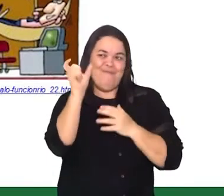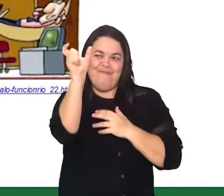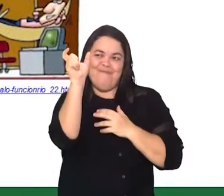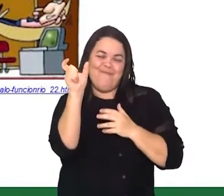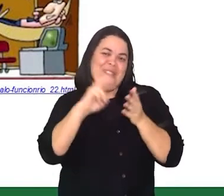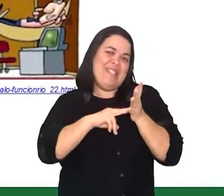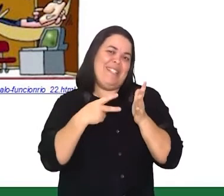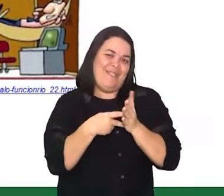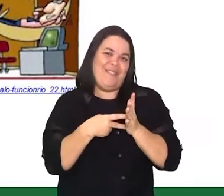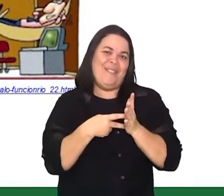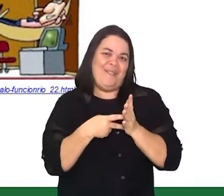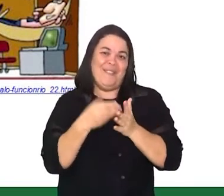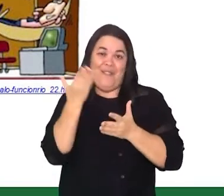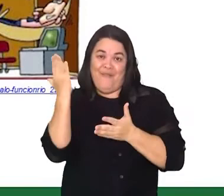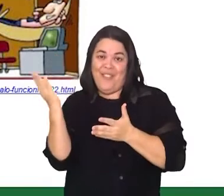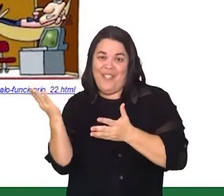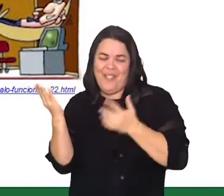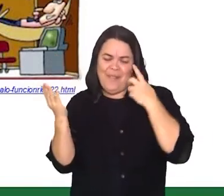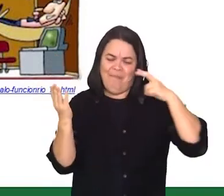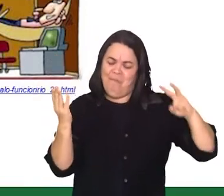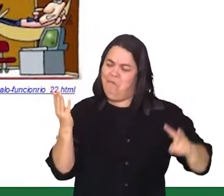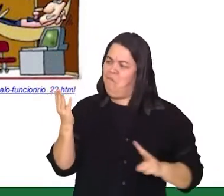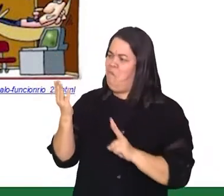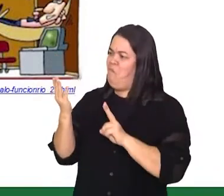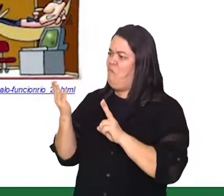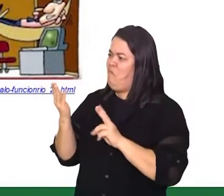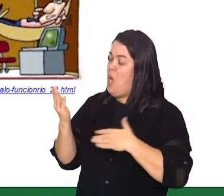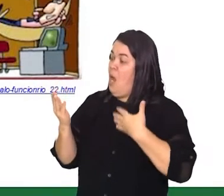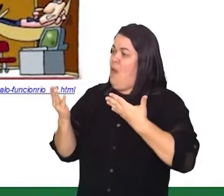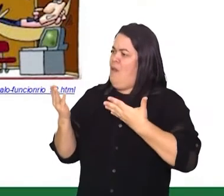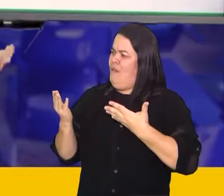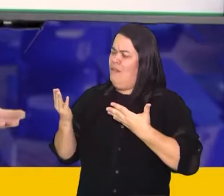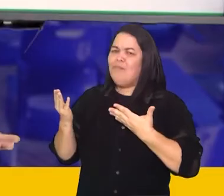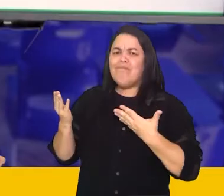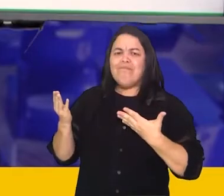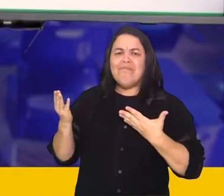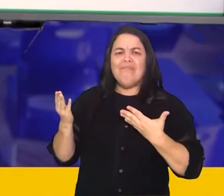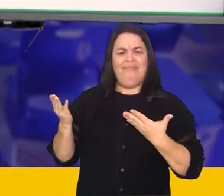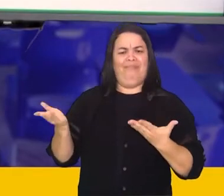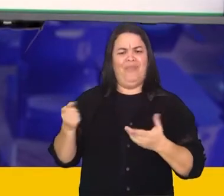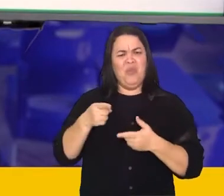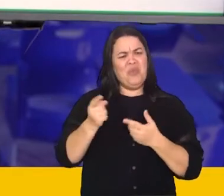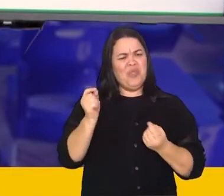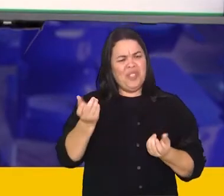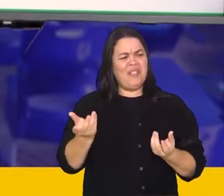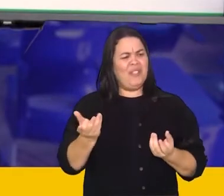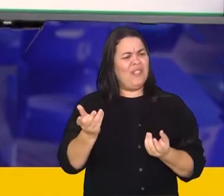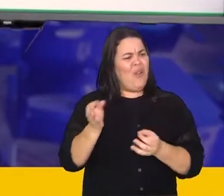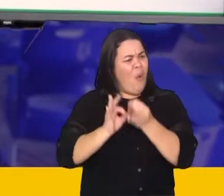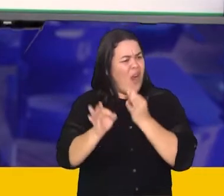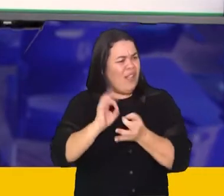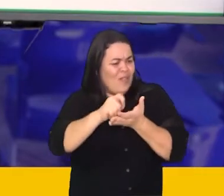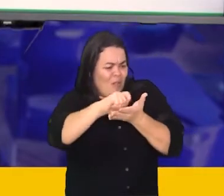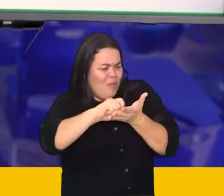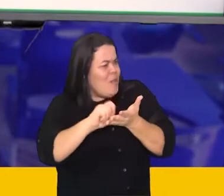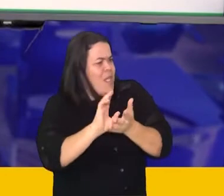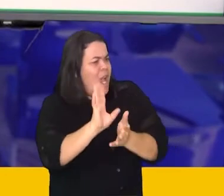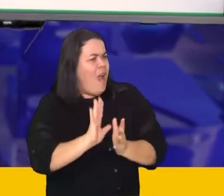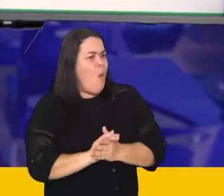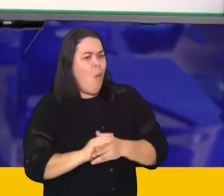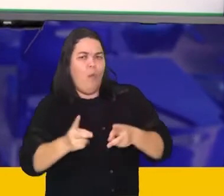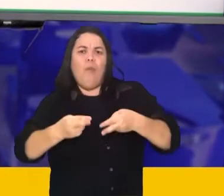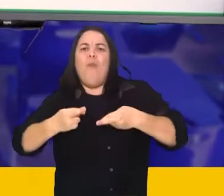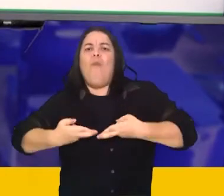quadro, né? Quando ele tem a surpresa, o amigo de Aderbal tem a surpresa de chegar na sua sala de trabalho e encontrar